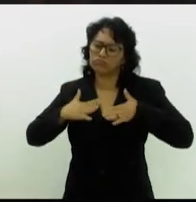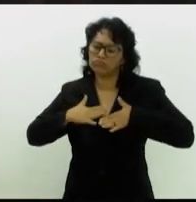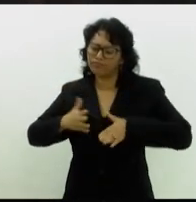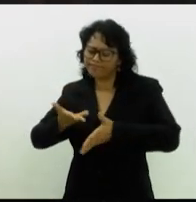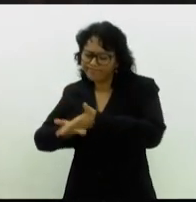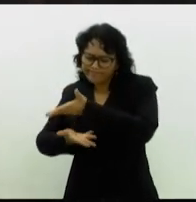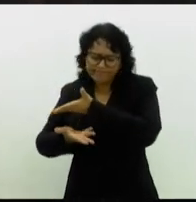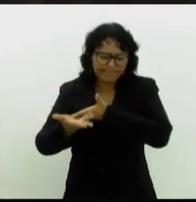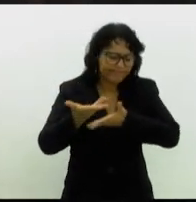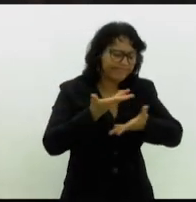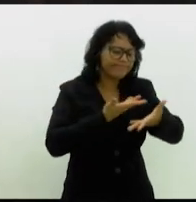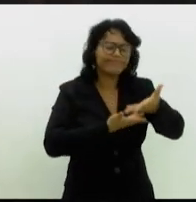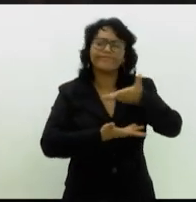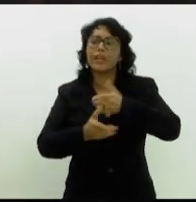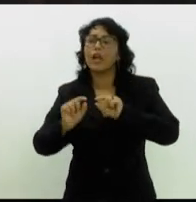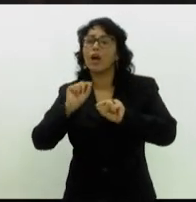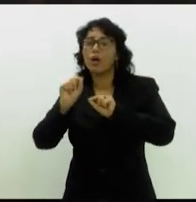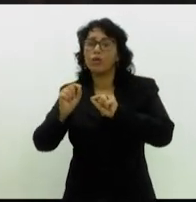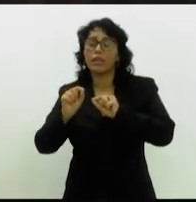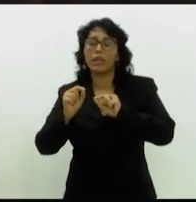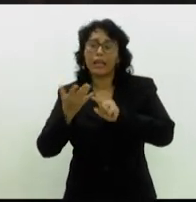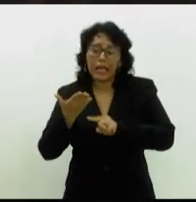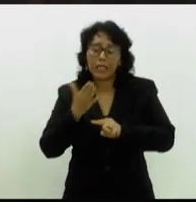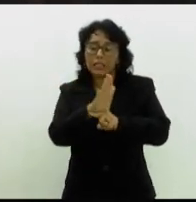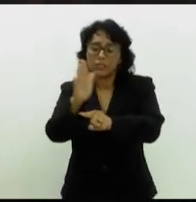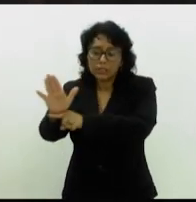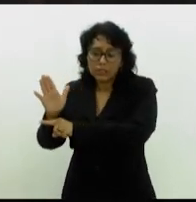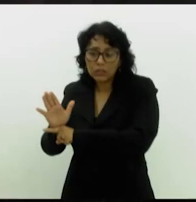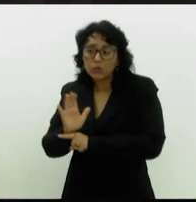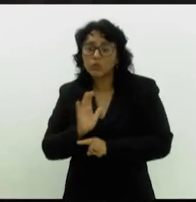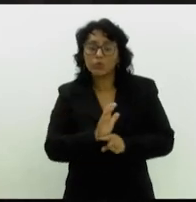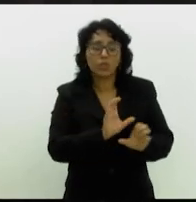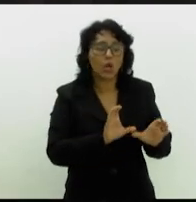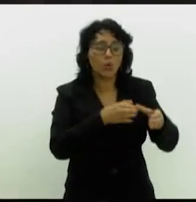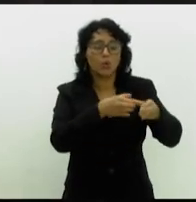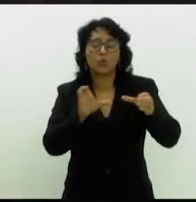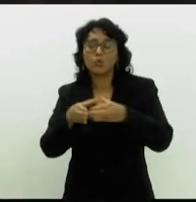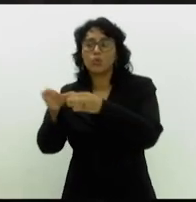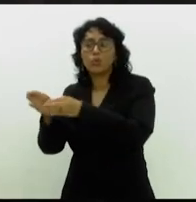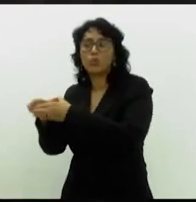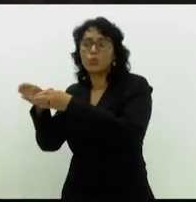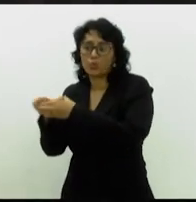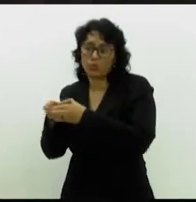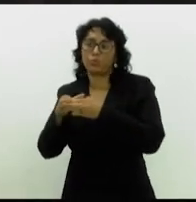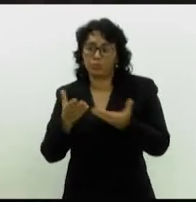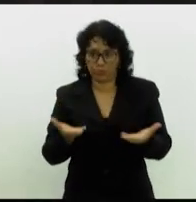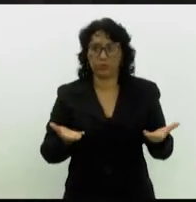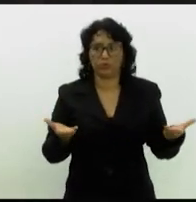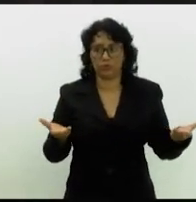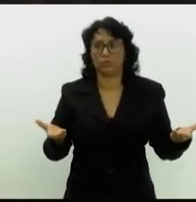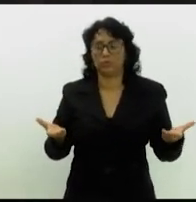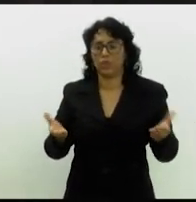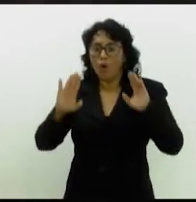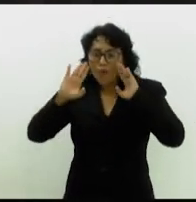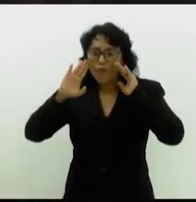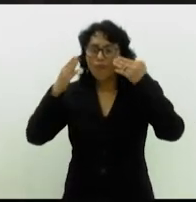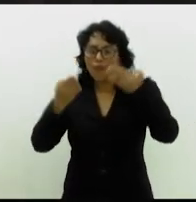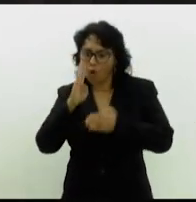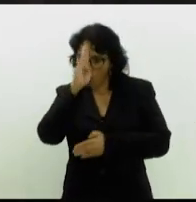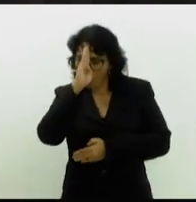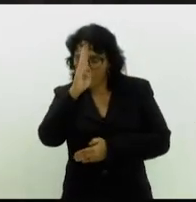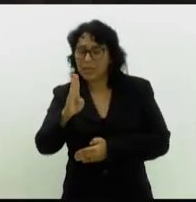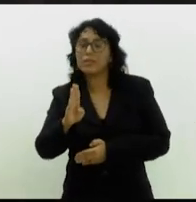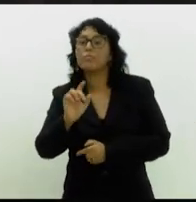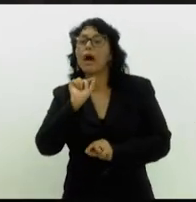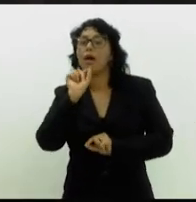classes dominantes e há que se mediar os conflitos com foco Central nas